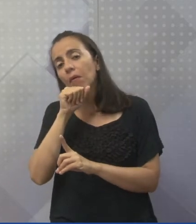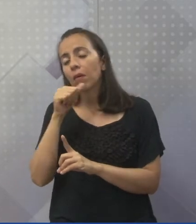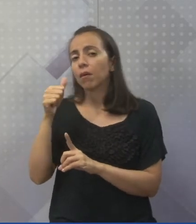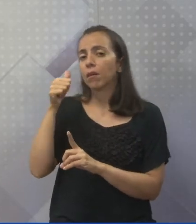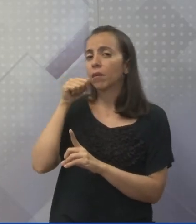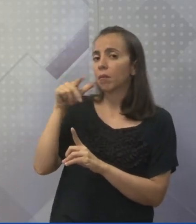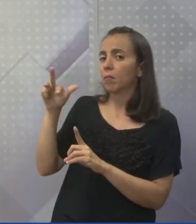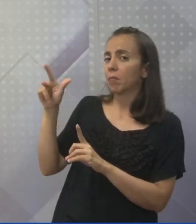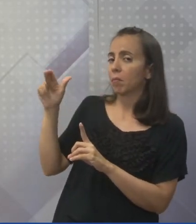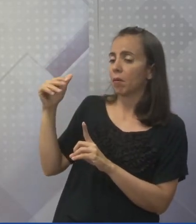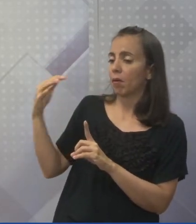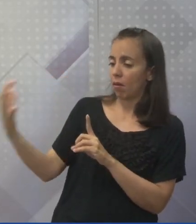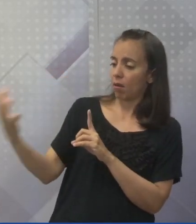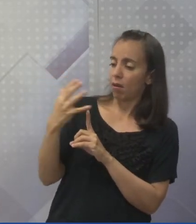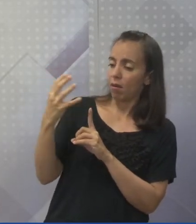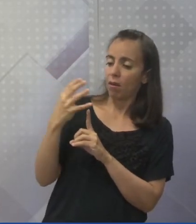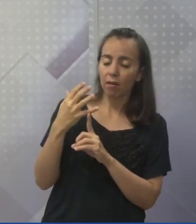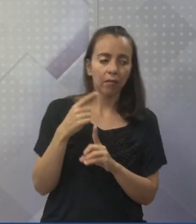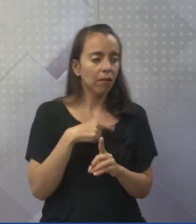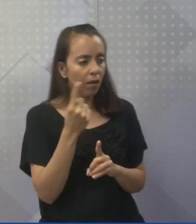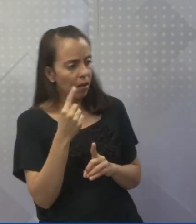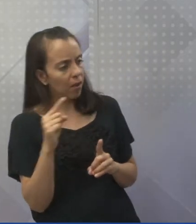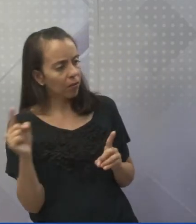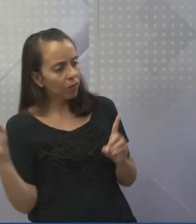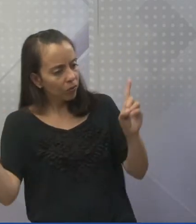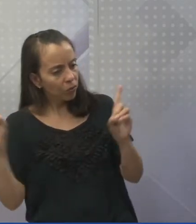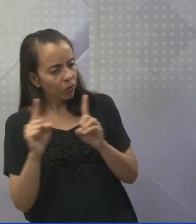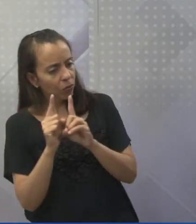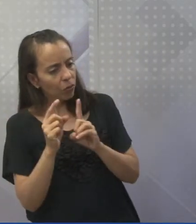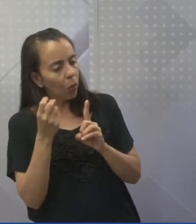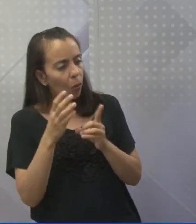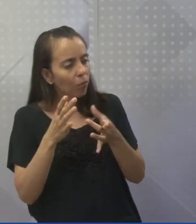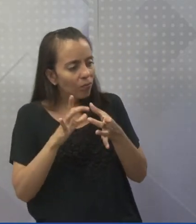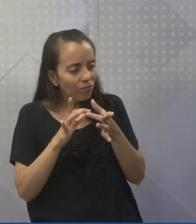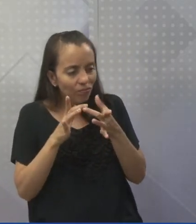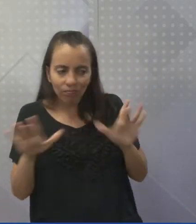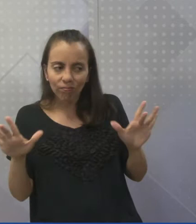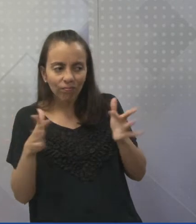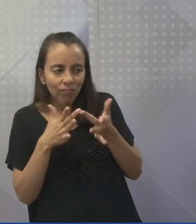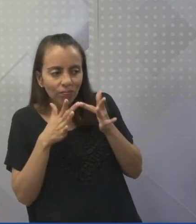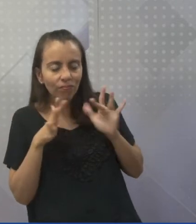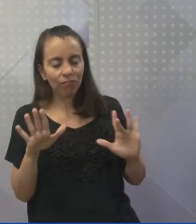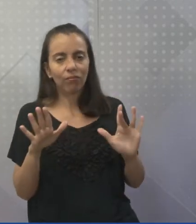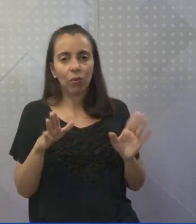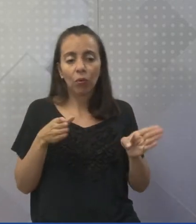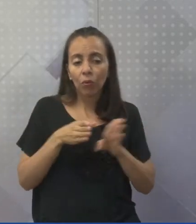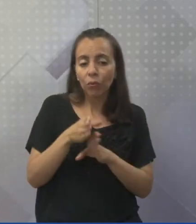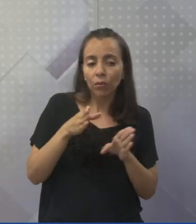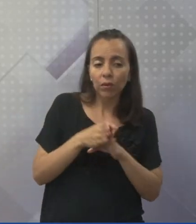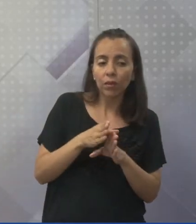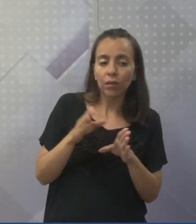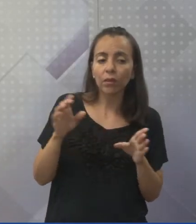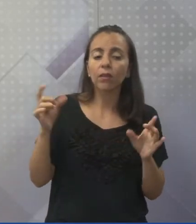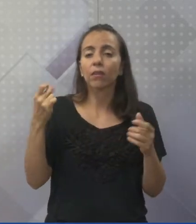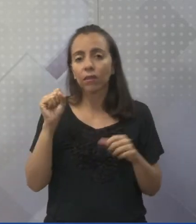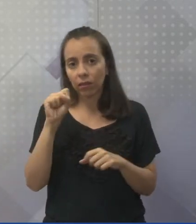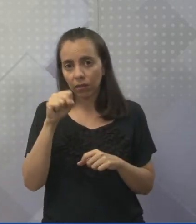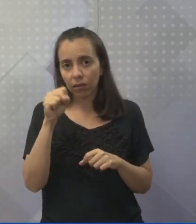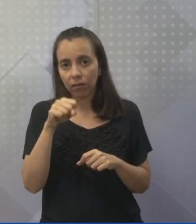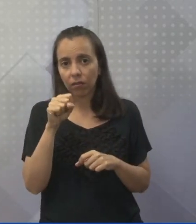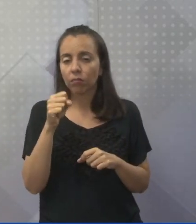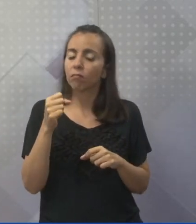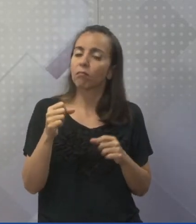para reatar ou não. Não é isso? Então ela sempre segue o conselho da mãe ou da irmã,